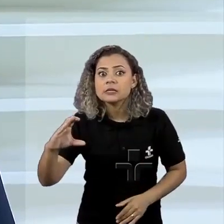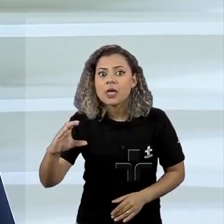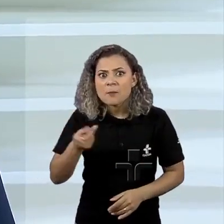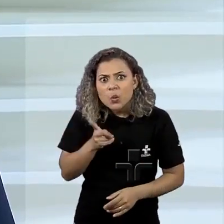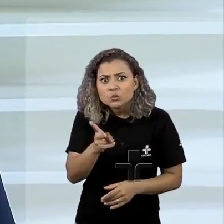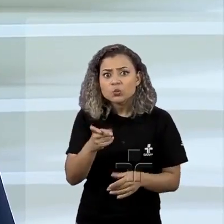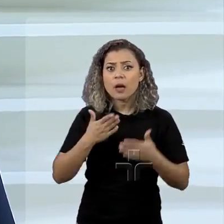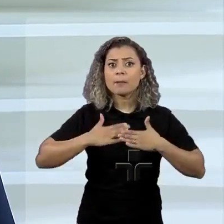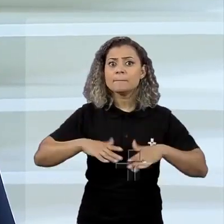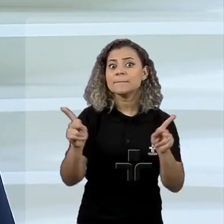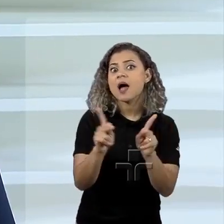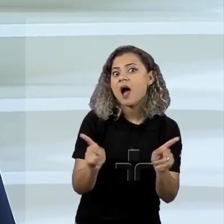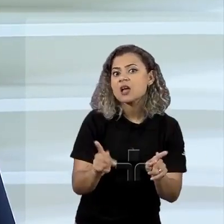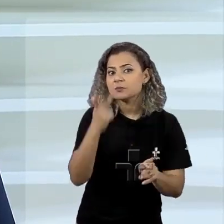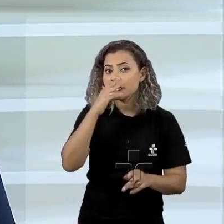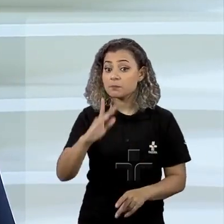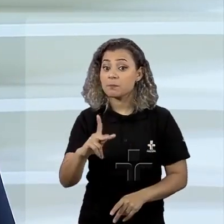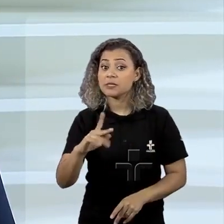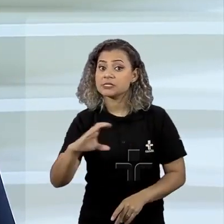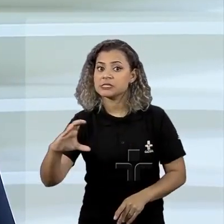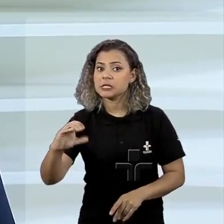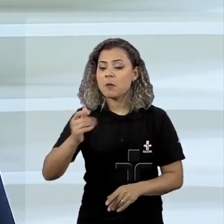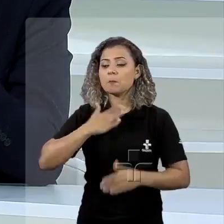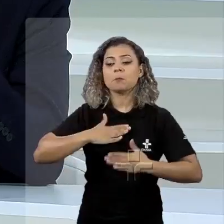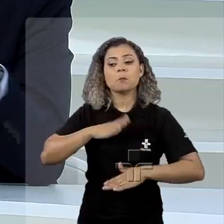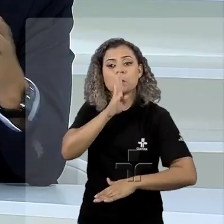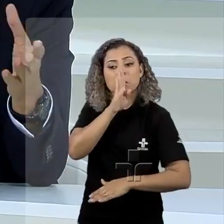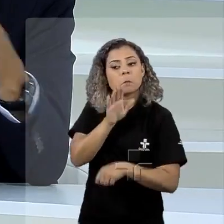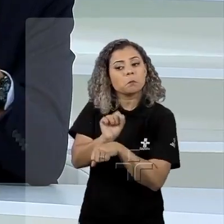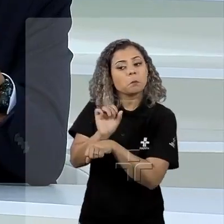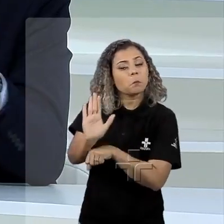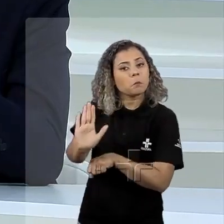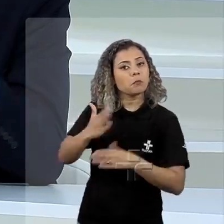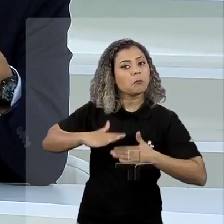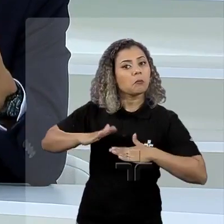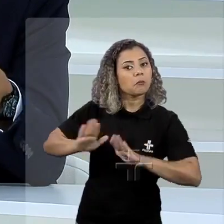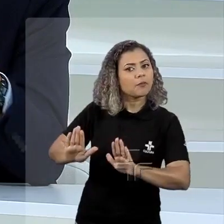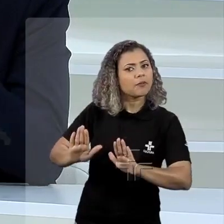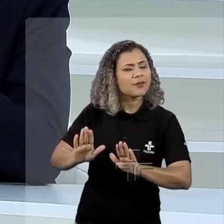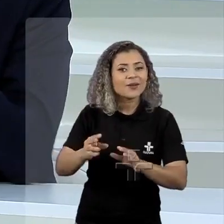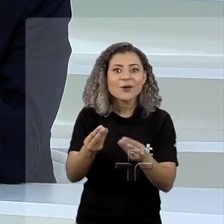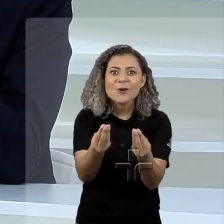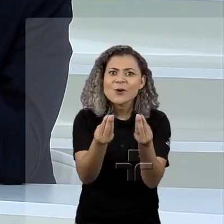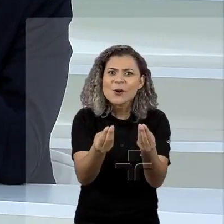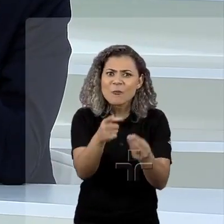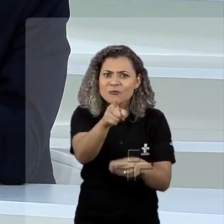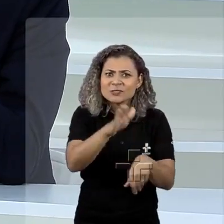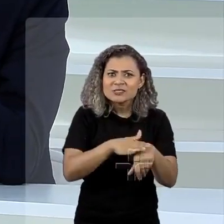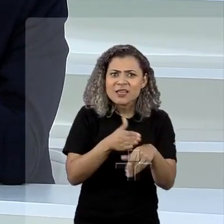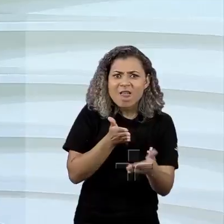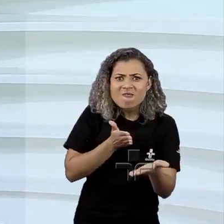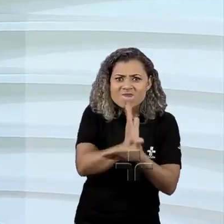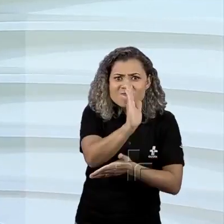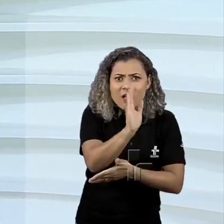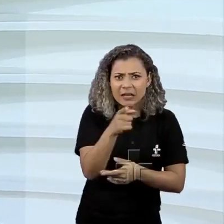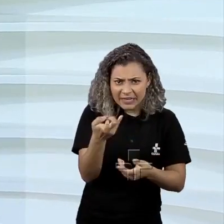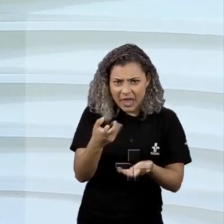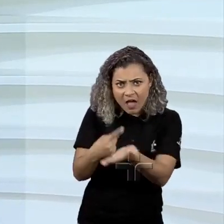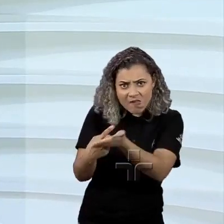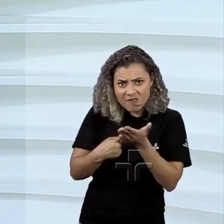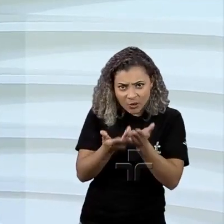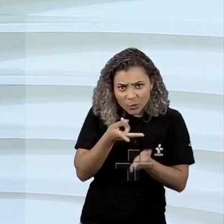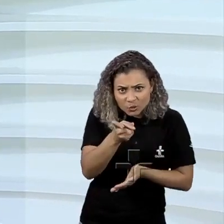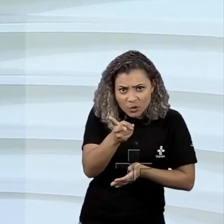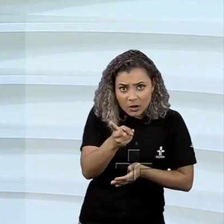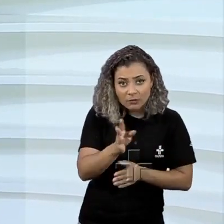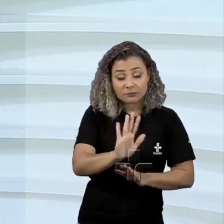manter ou conter essa facção criminosa sem dar maiores problemas. Como o senhor pretende, se eleito, tratar com essa facção? Olha, Flávio, eu